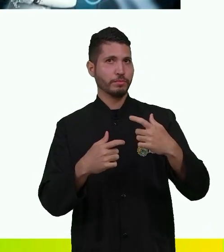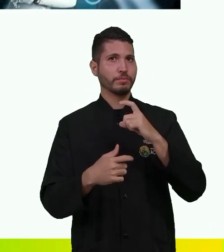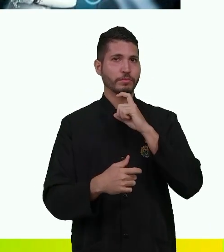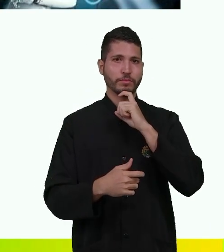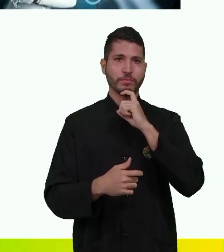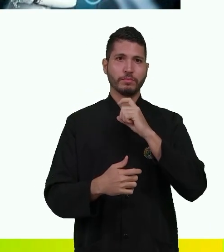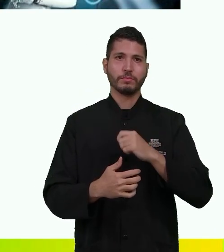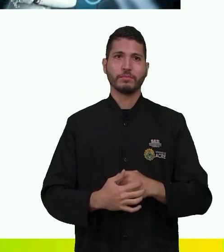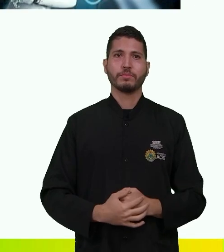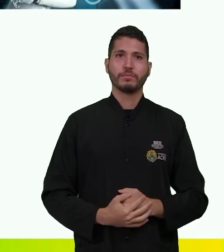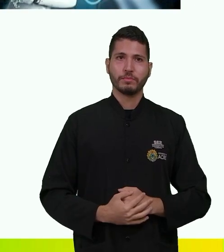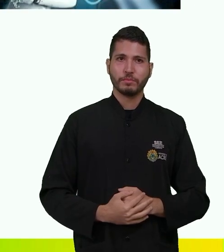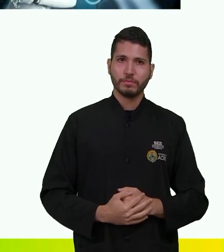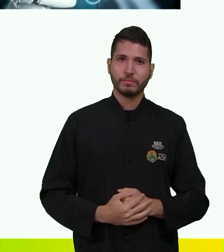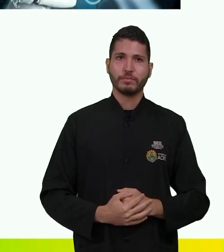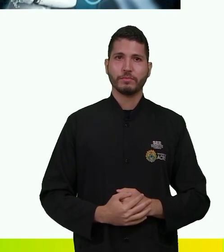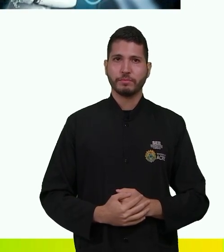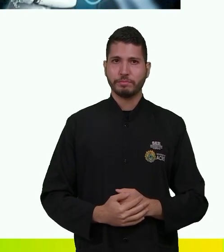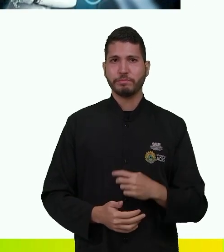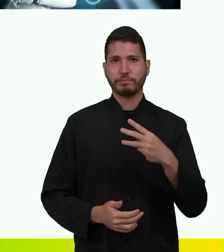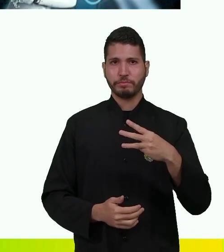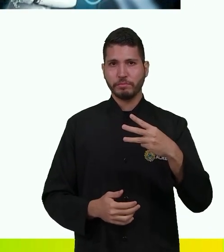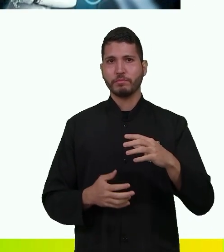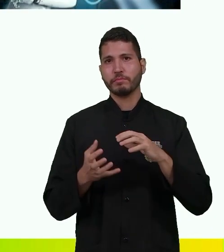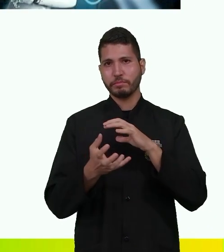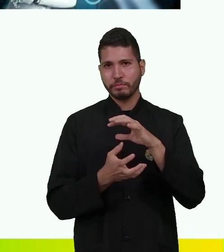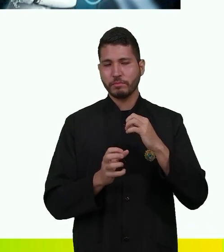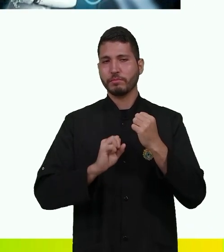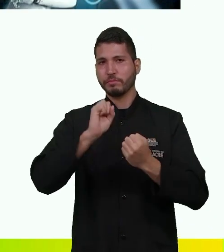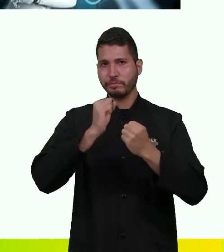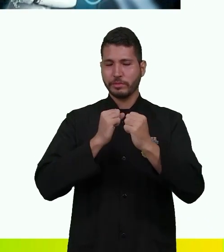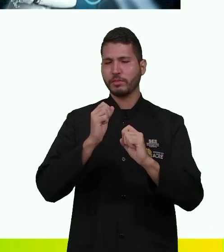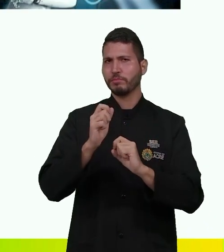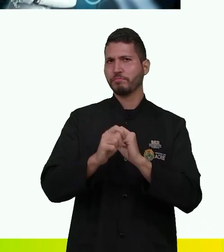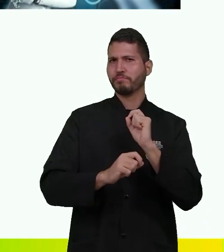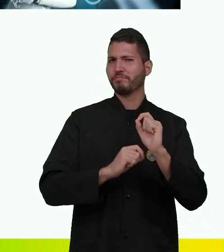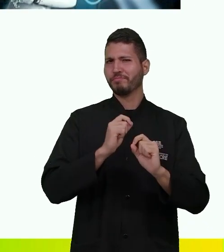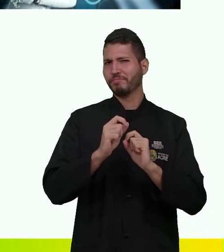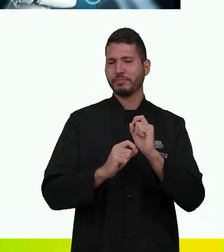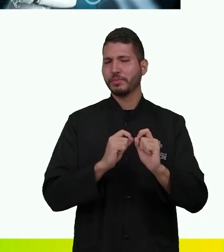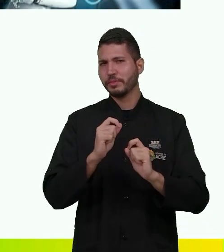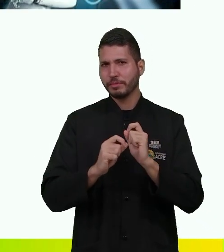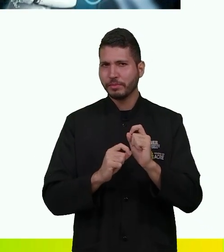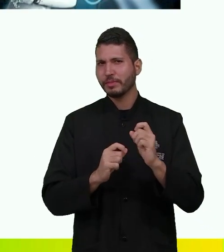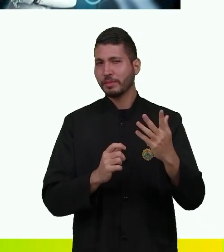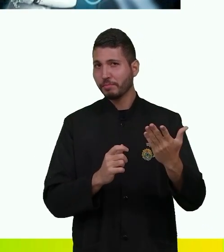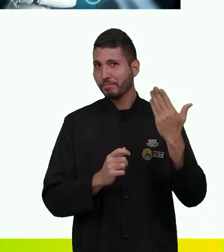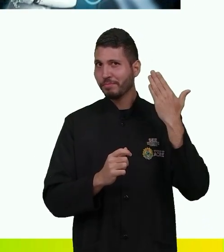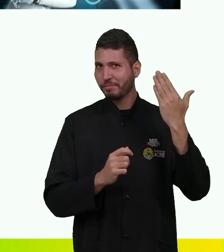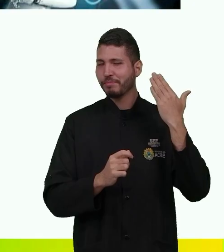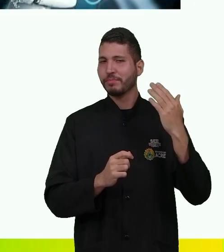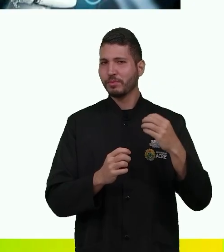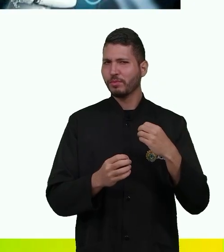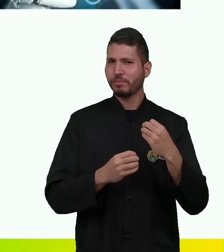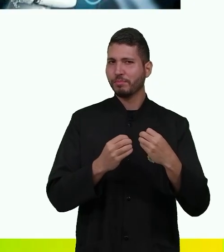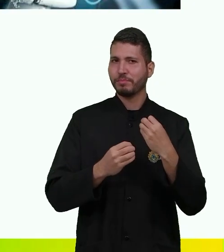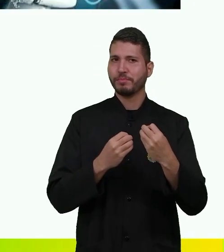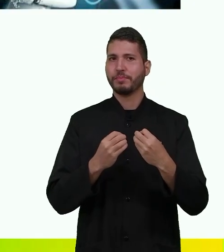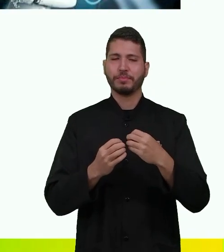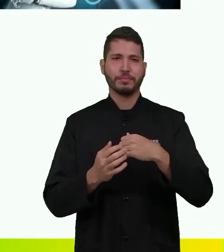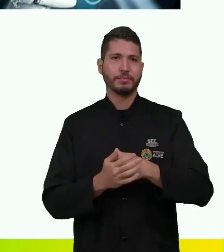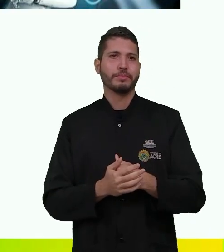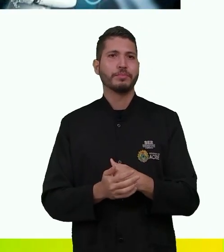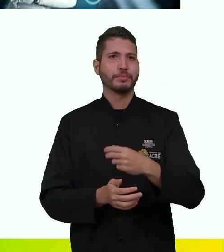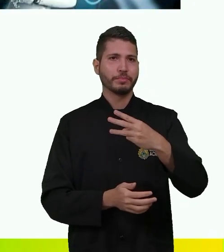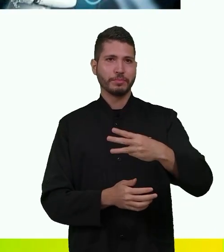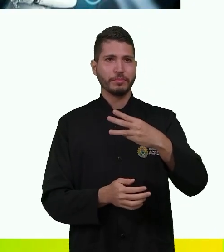O que foi a terceira Revolução Industrial? Vamos conceituar e depois nós vamos apresentar as principais características. A